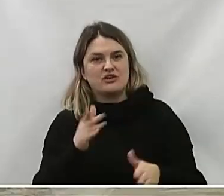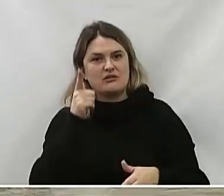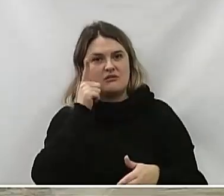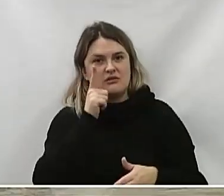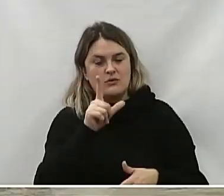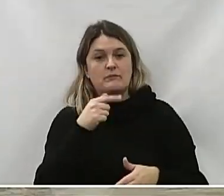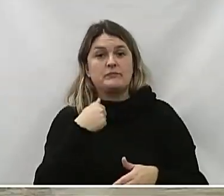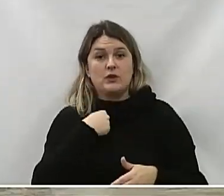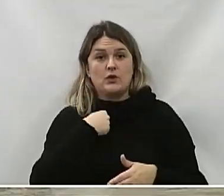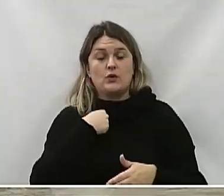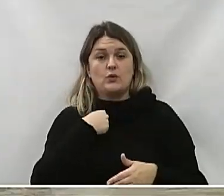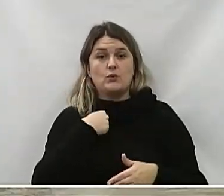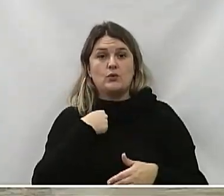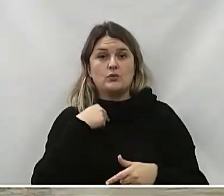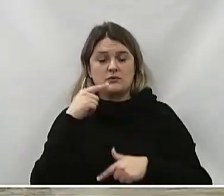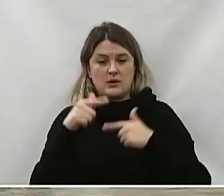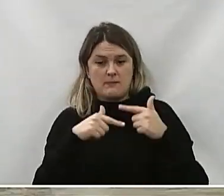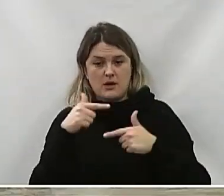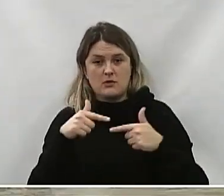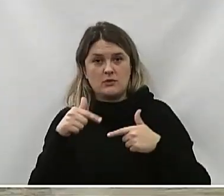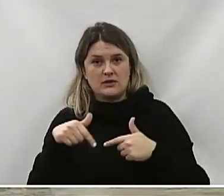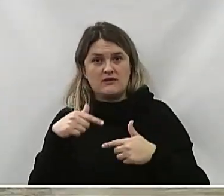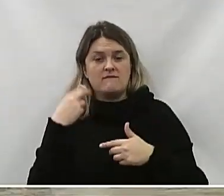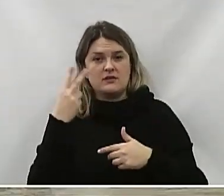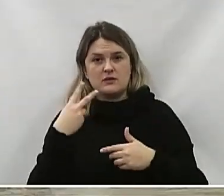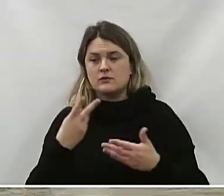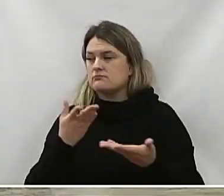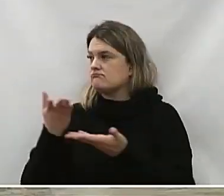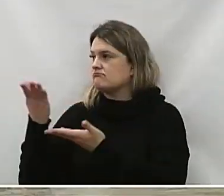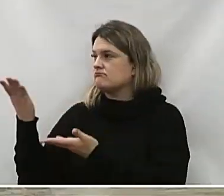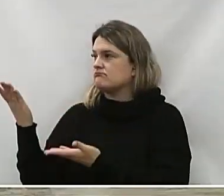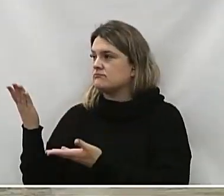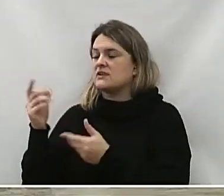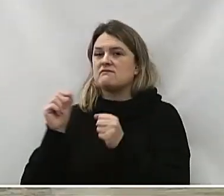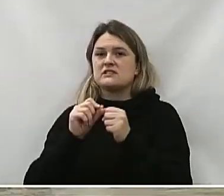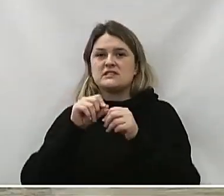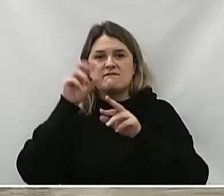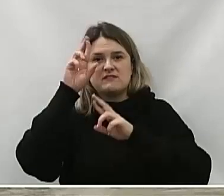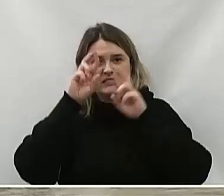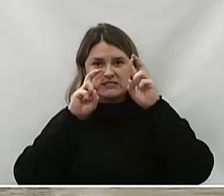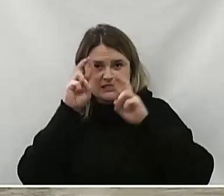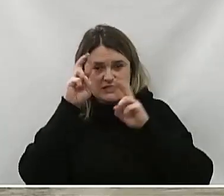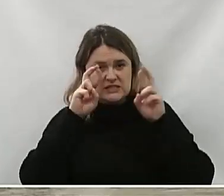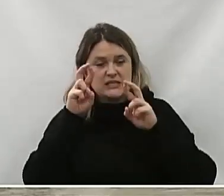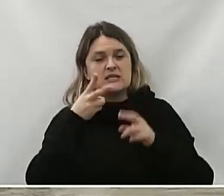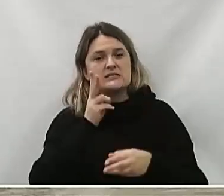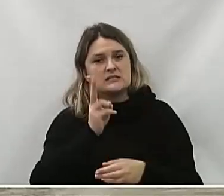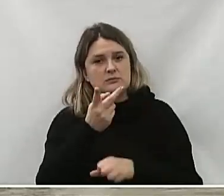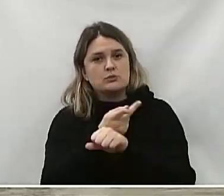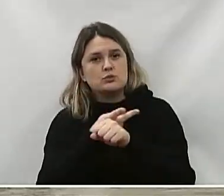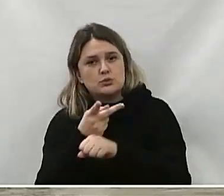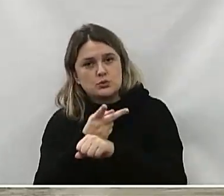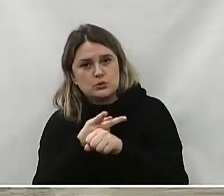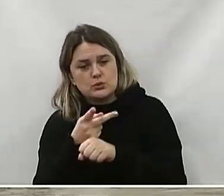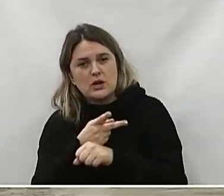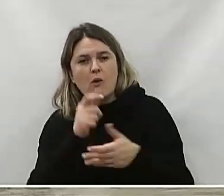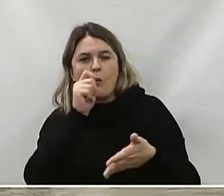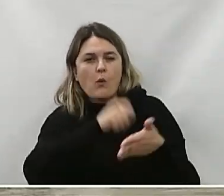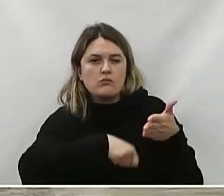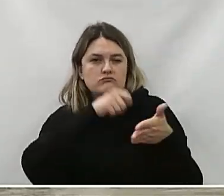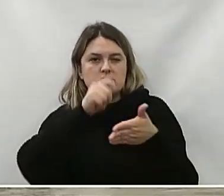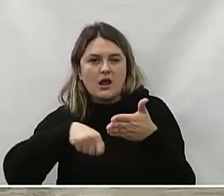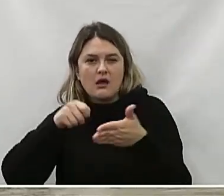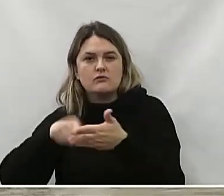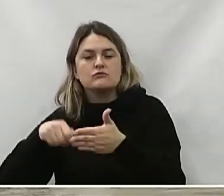estarei como Vereador e sendo aqui o convite a todos os vereadores em fiscalizar está em busca os